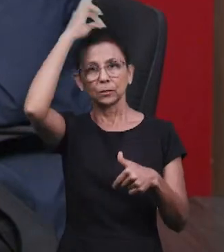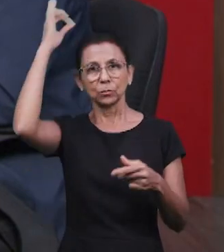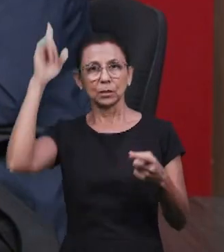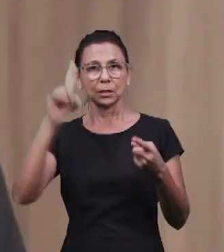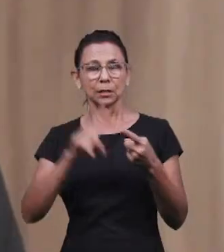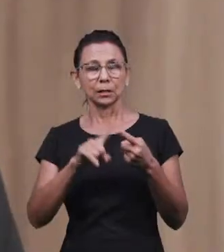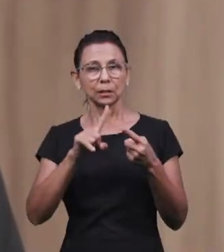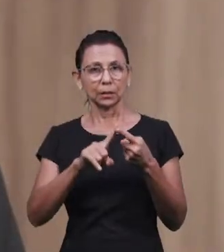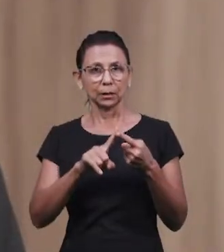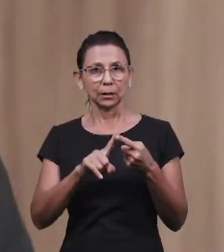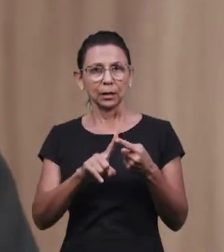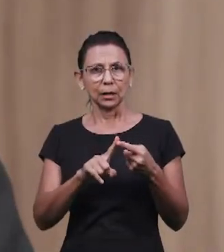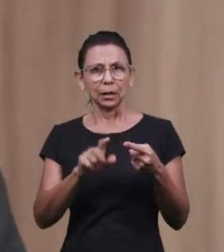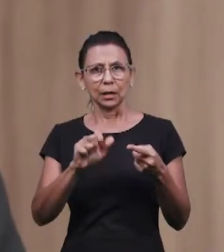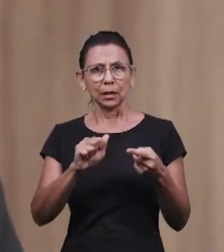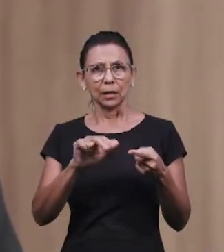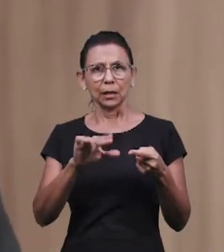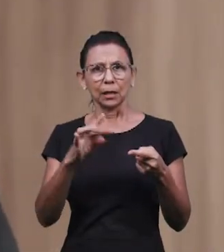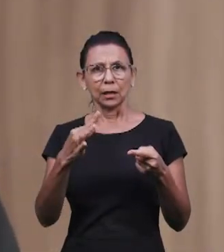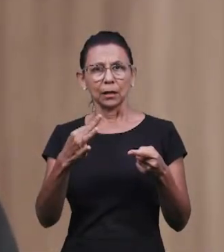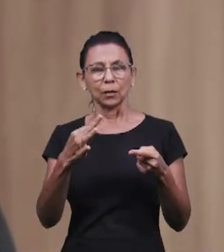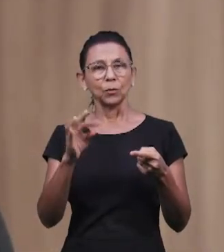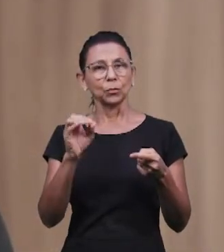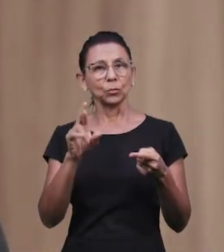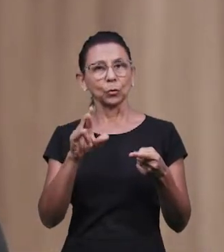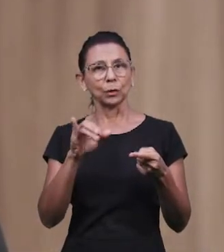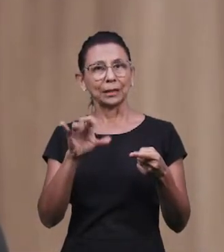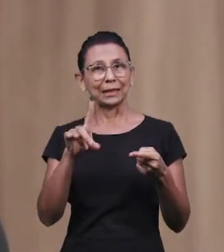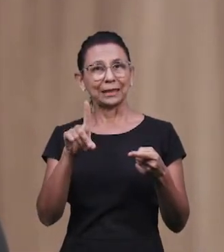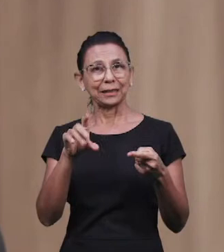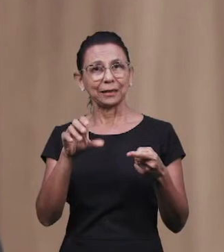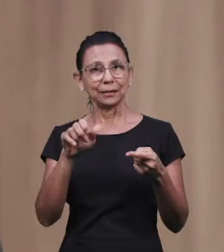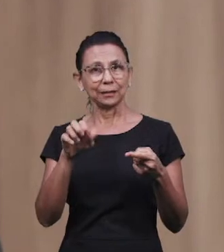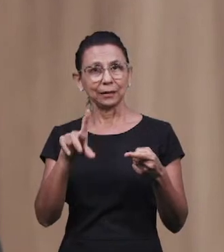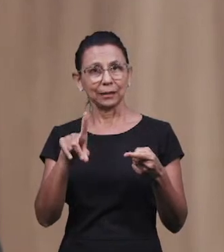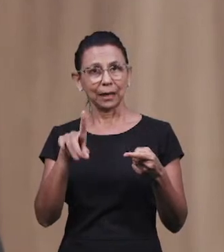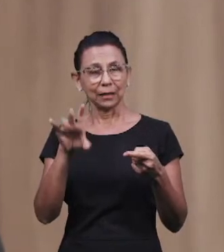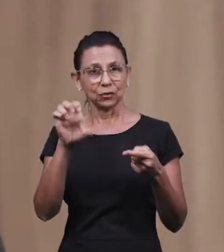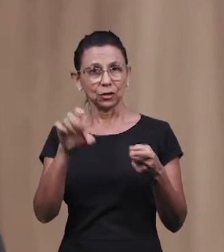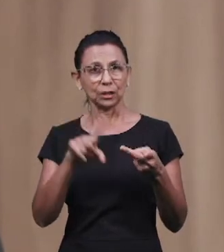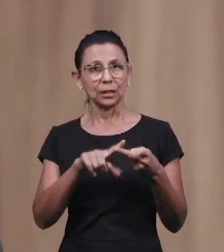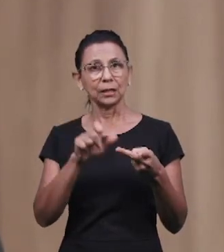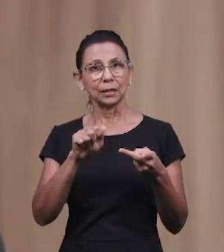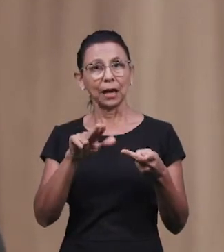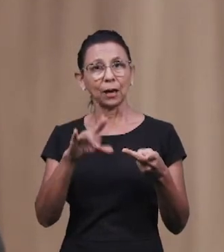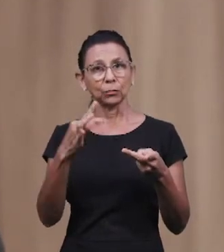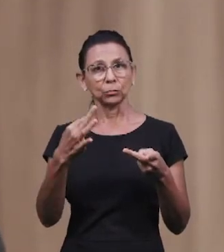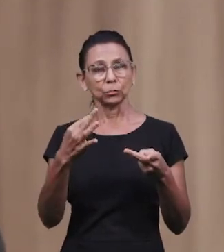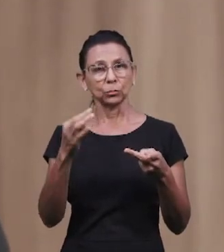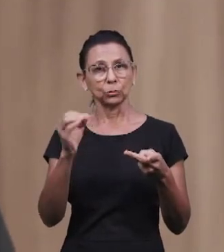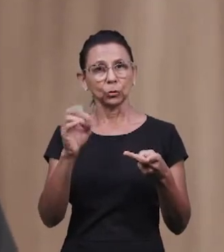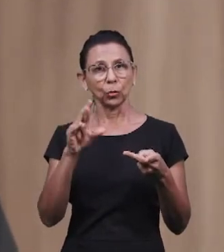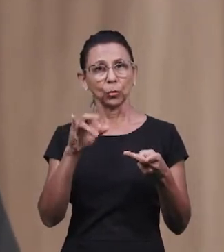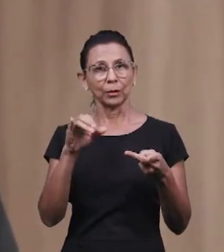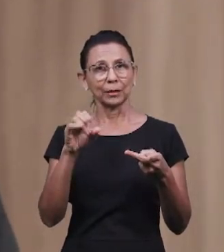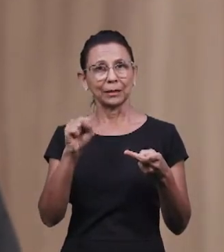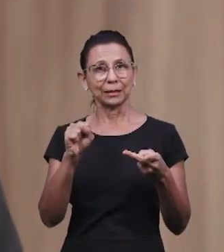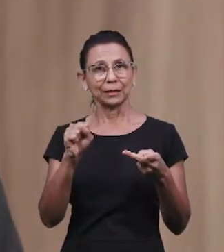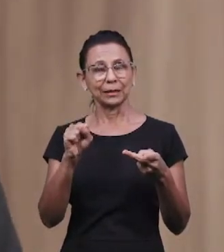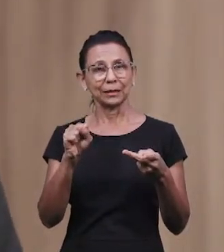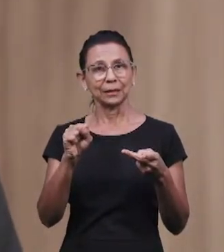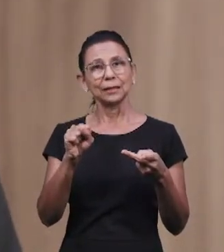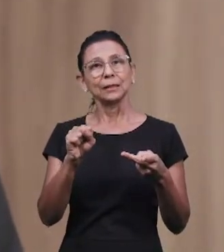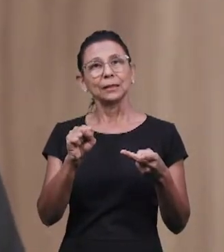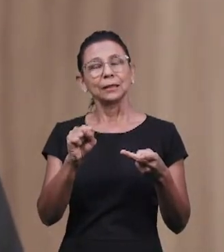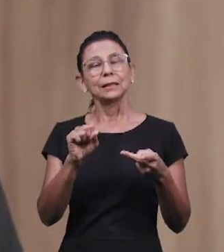dessas duas palavrinhas, que parecem ser tão parecidas, mas é tão difíceis, às vezes, de você colocar em prática. No meu